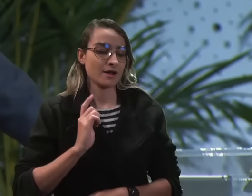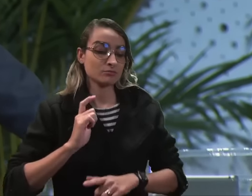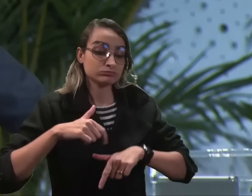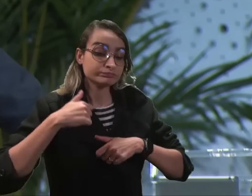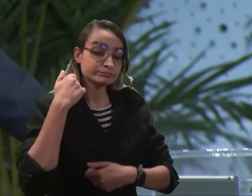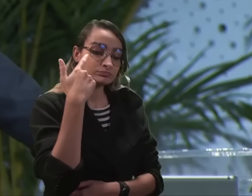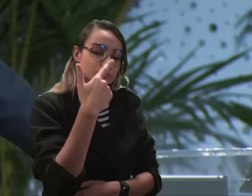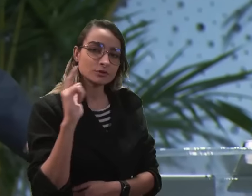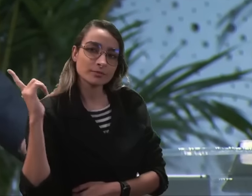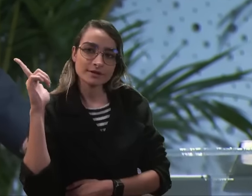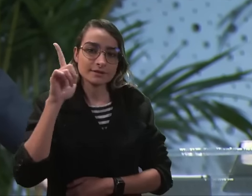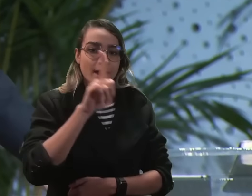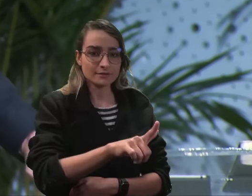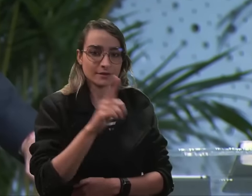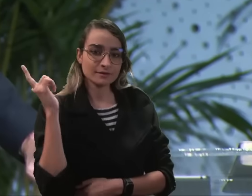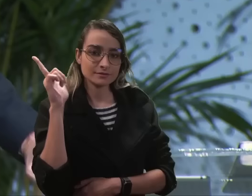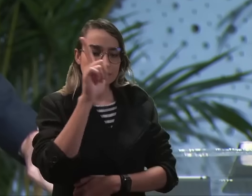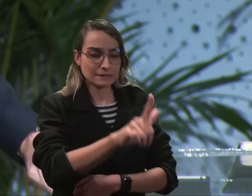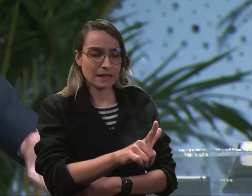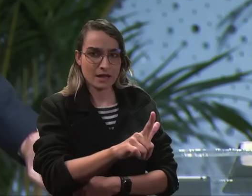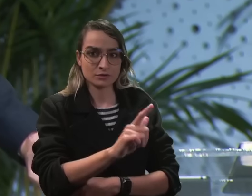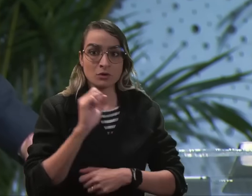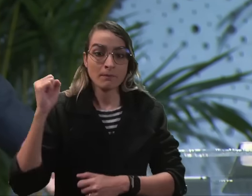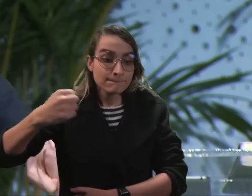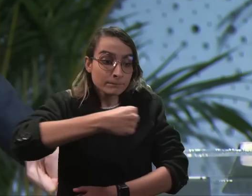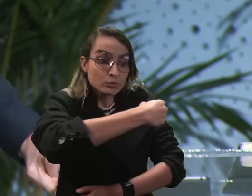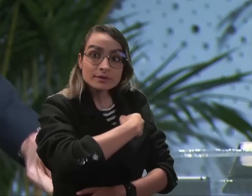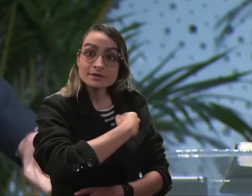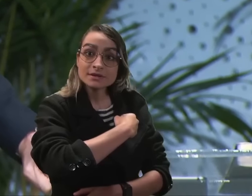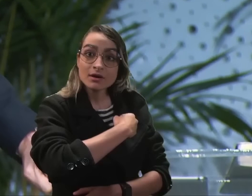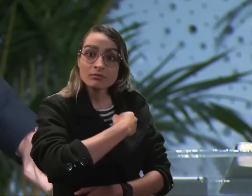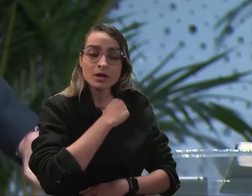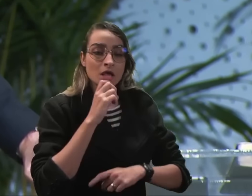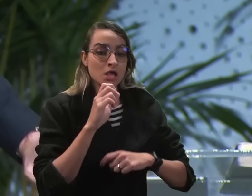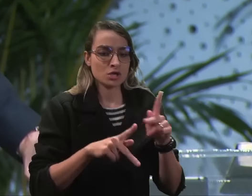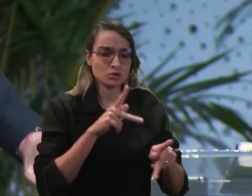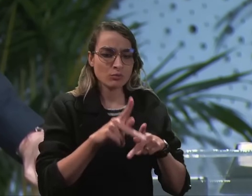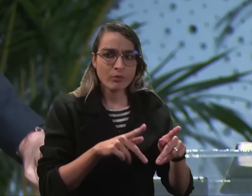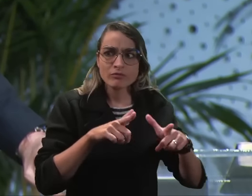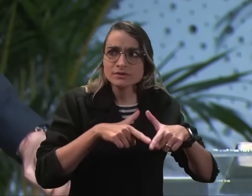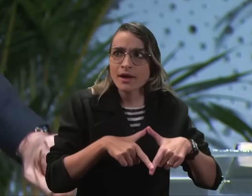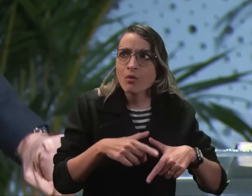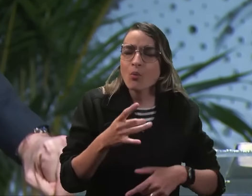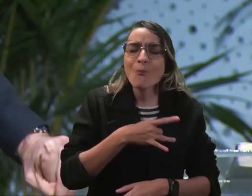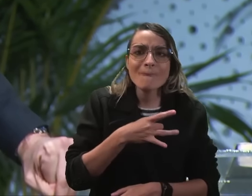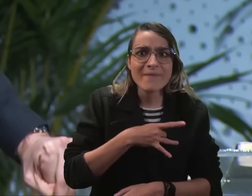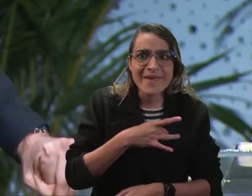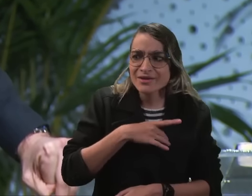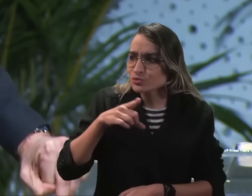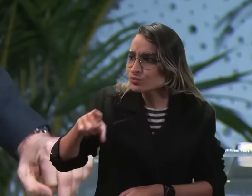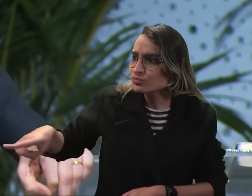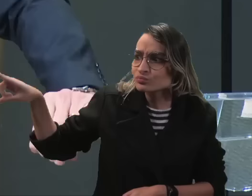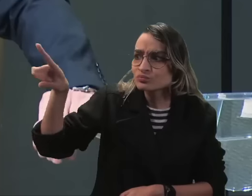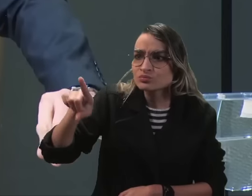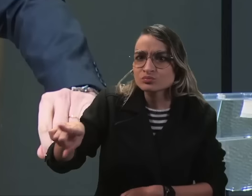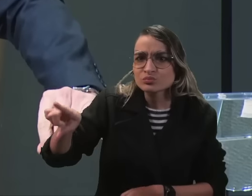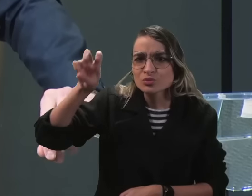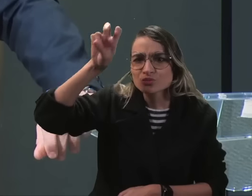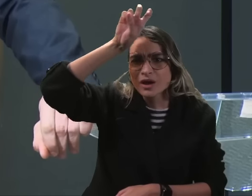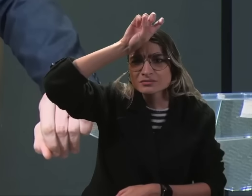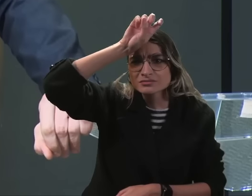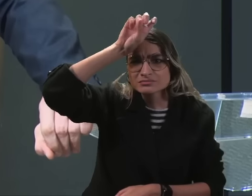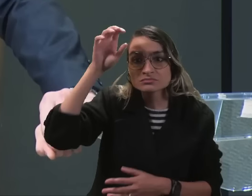e agora eles ainda assim temem muito será que eu falo pra alguém nesta manhã que está